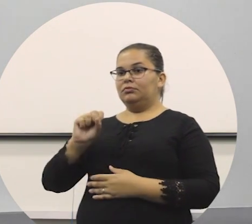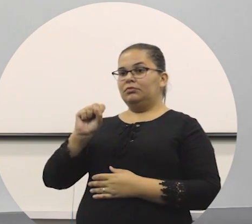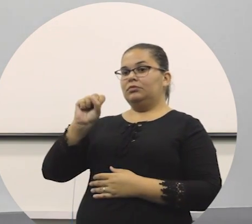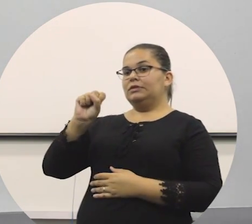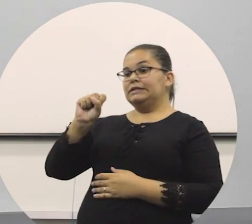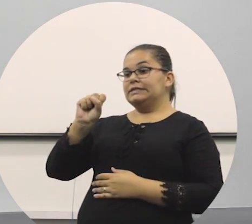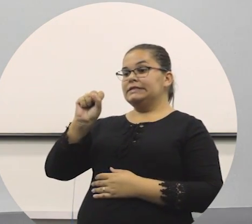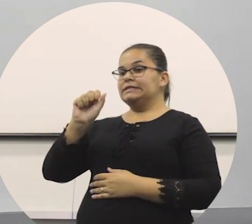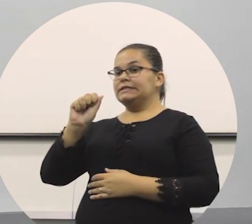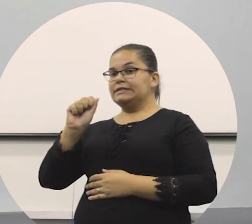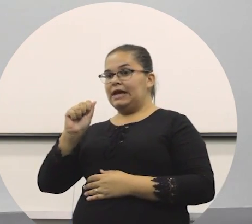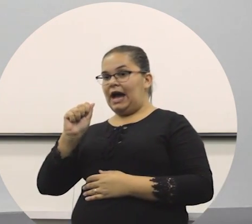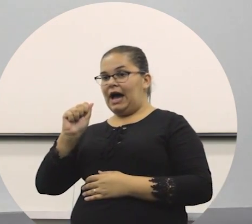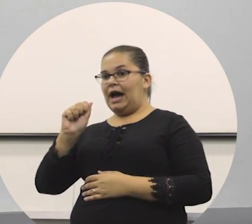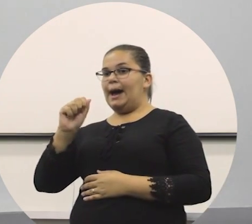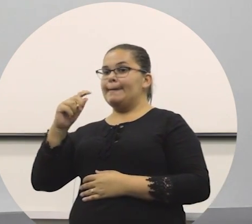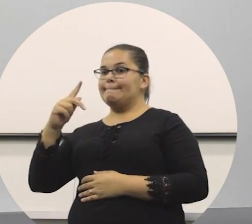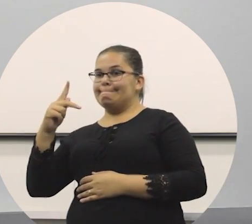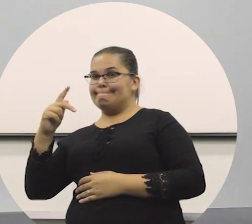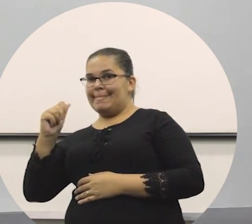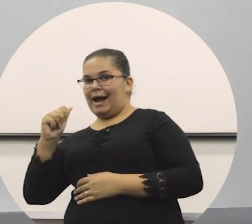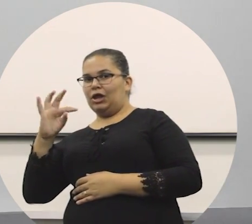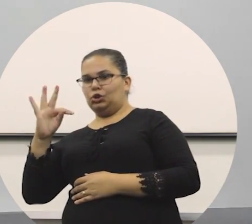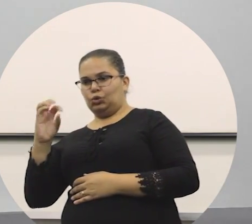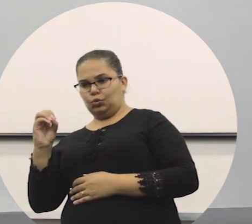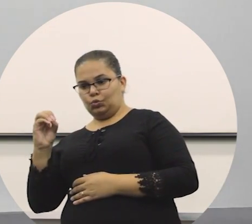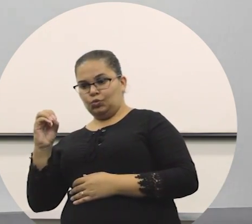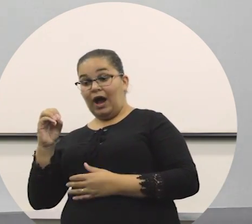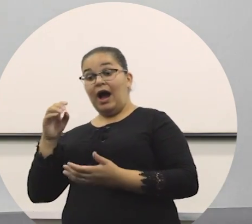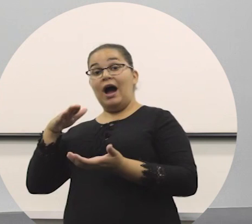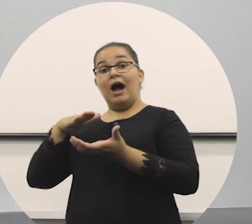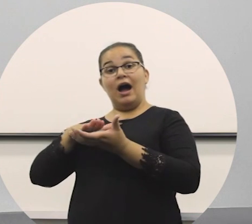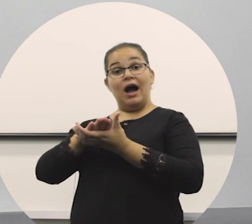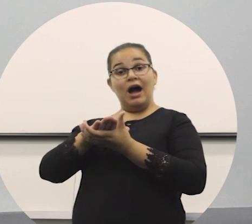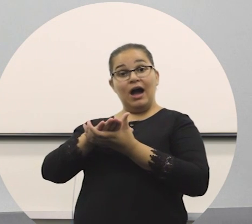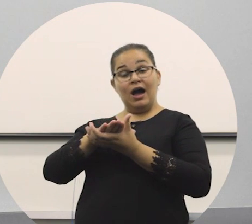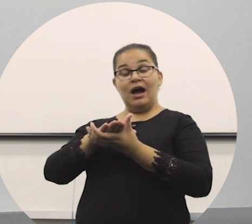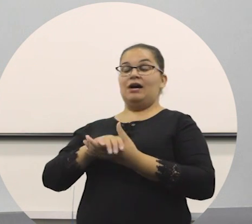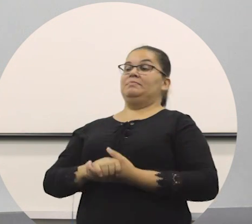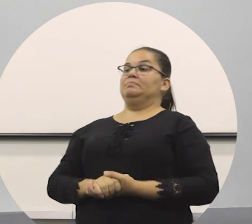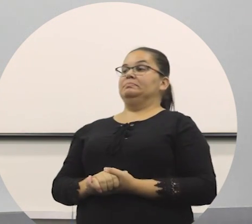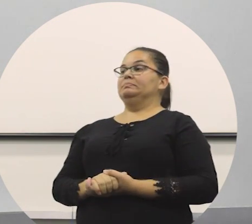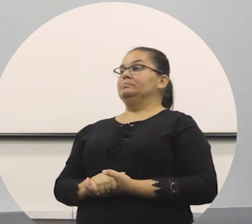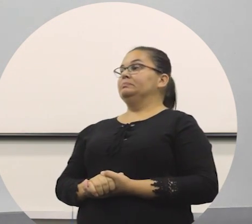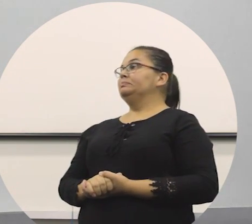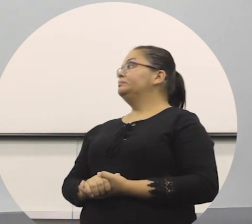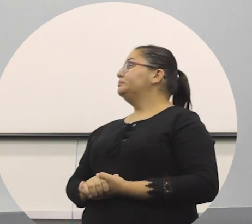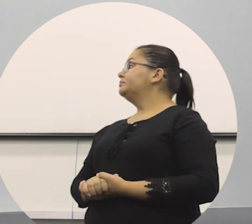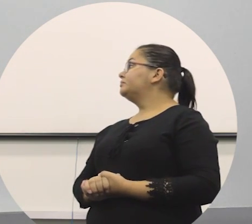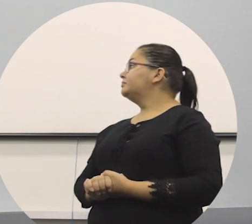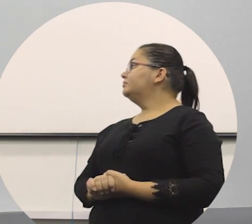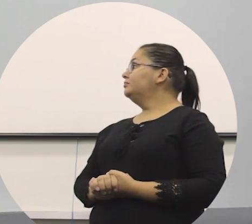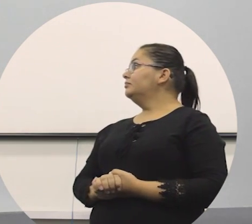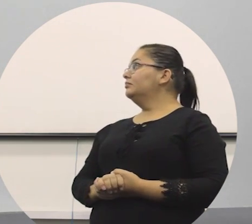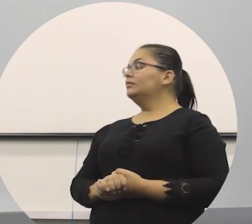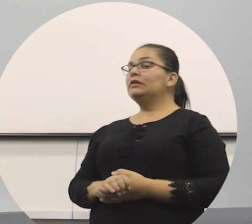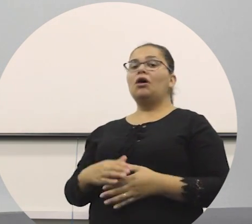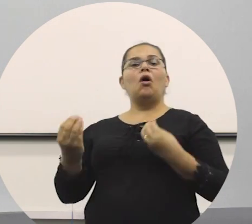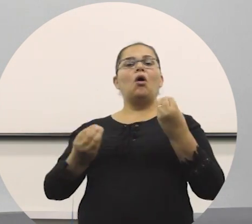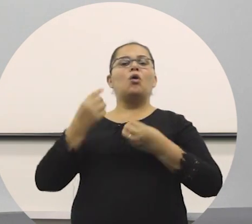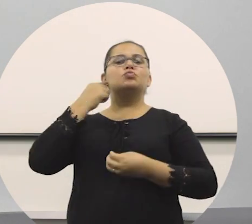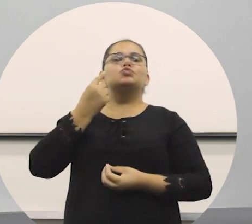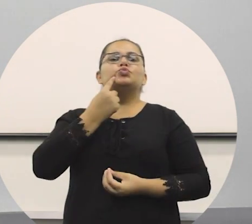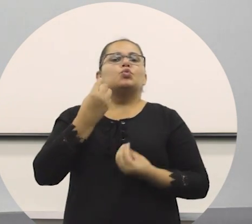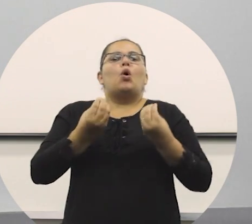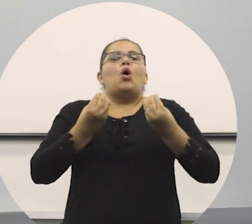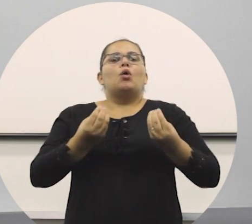Ele consegue acessar isso. Sapato, sapato, sapato. E para criança surda?